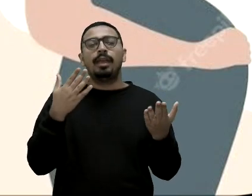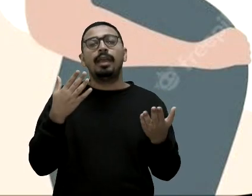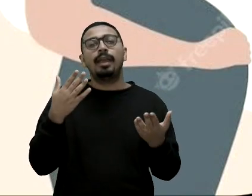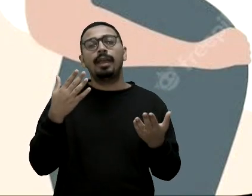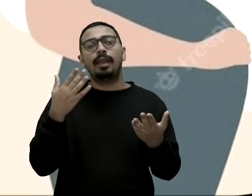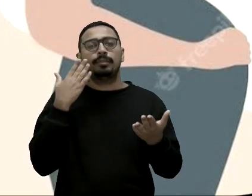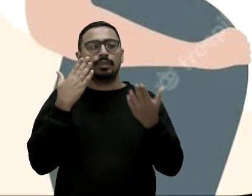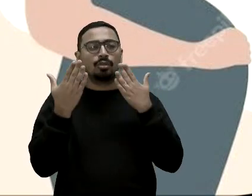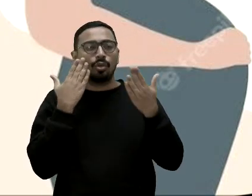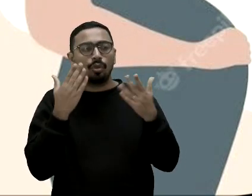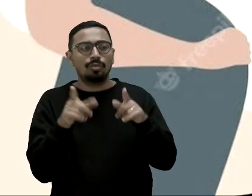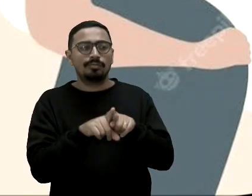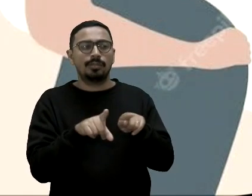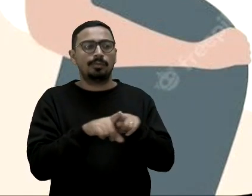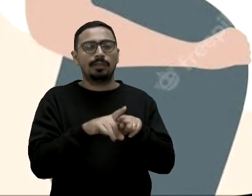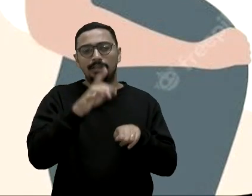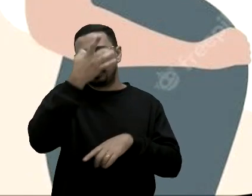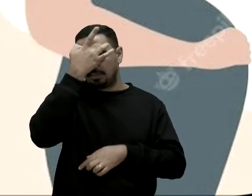da nossa puérpera.